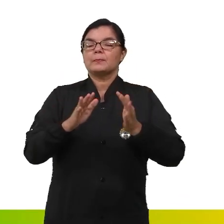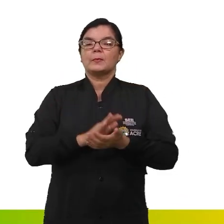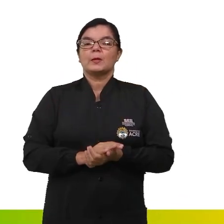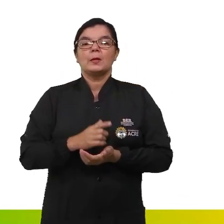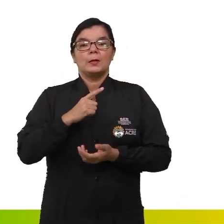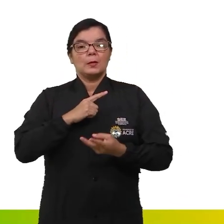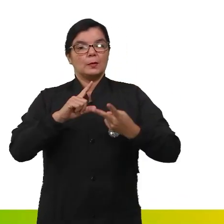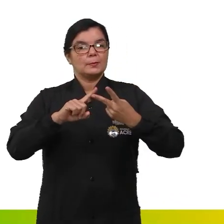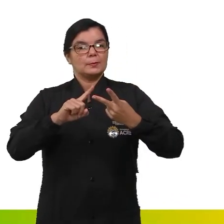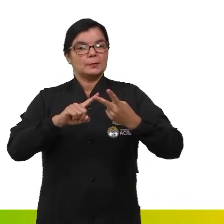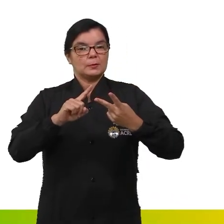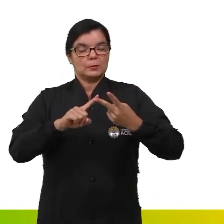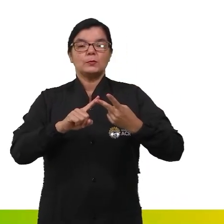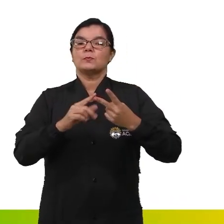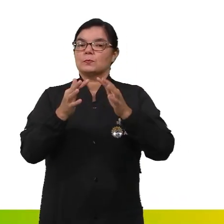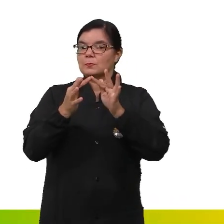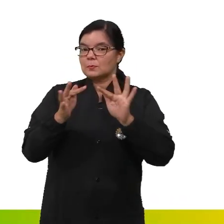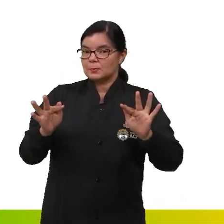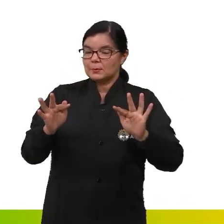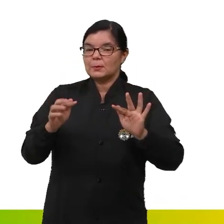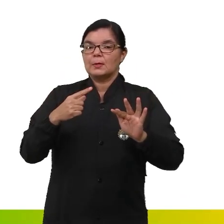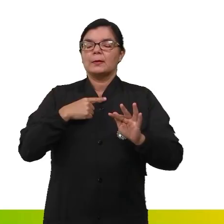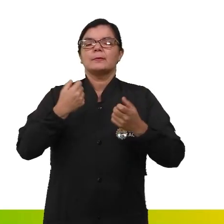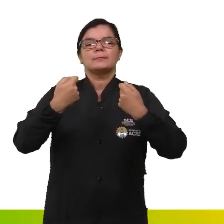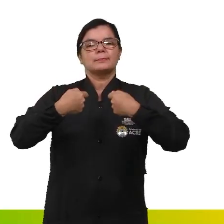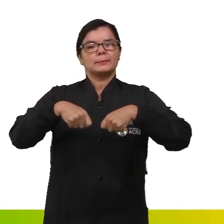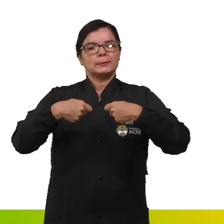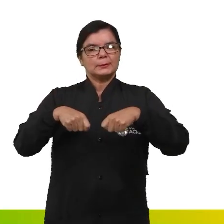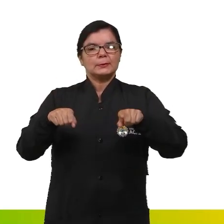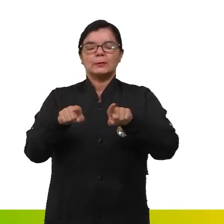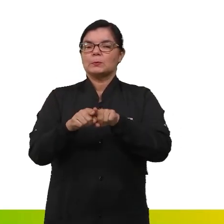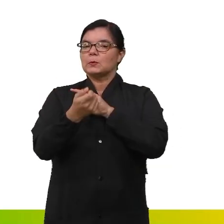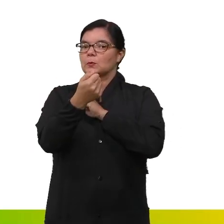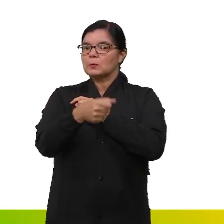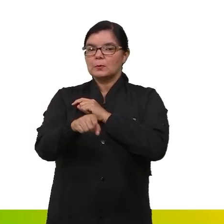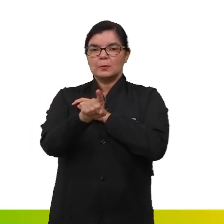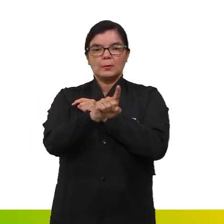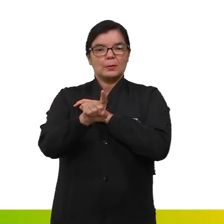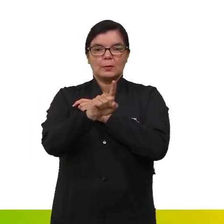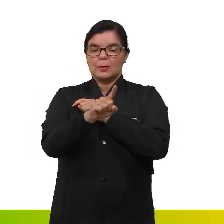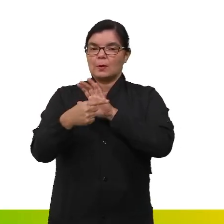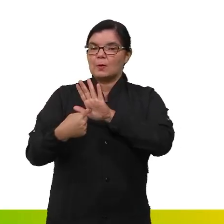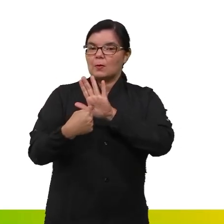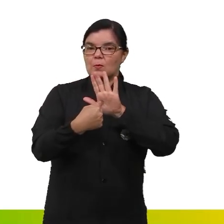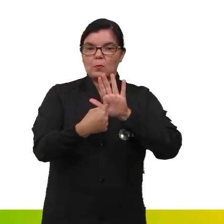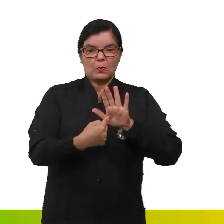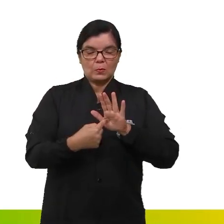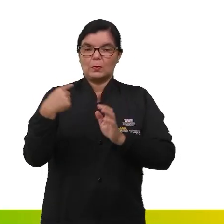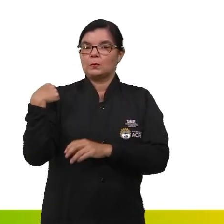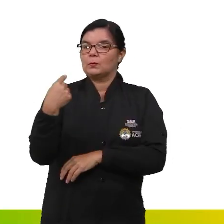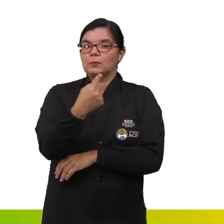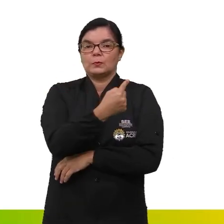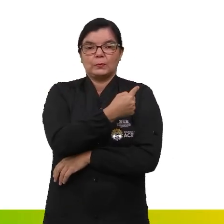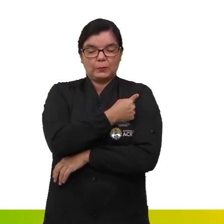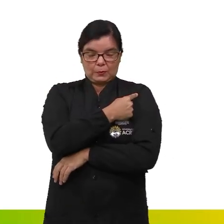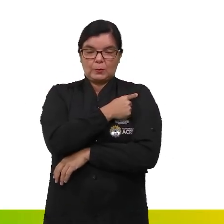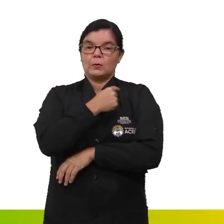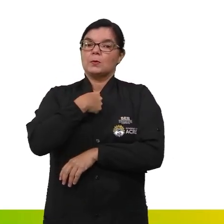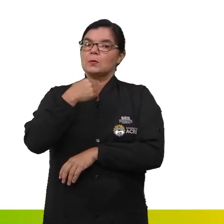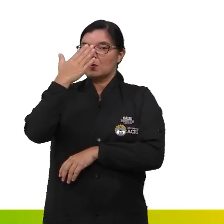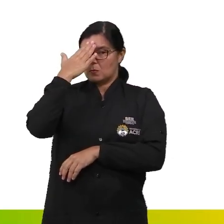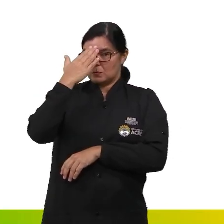e a minha segunda oração. E aqui, necessariamente, eu não preciso que apareça o nós aí para que